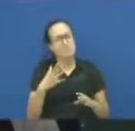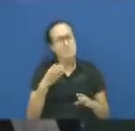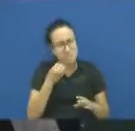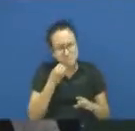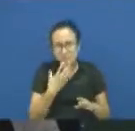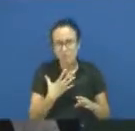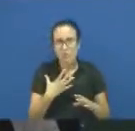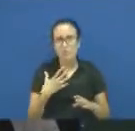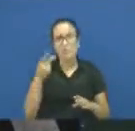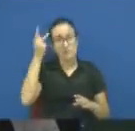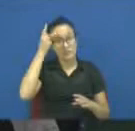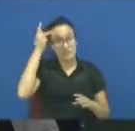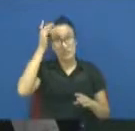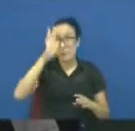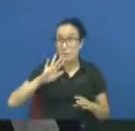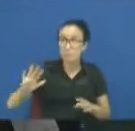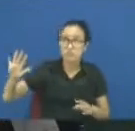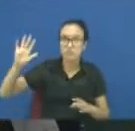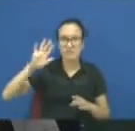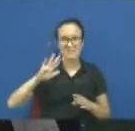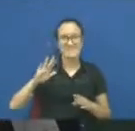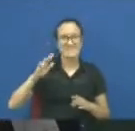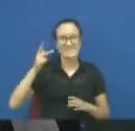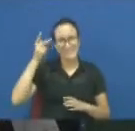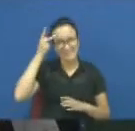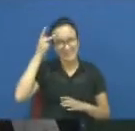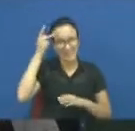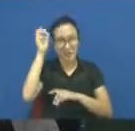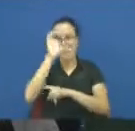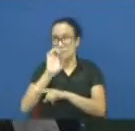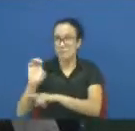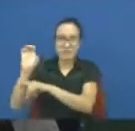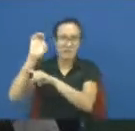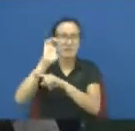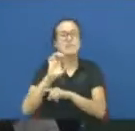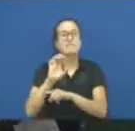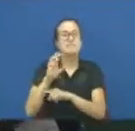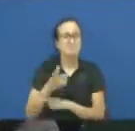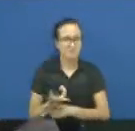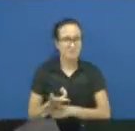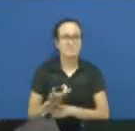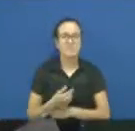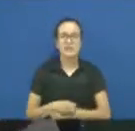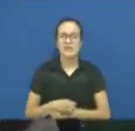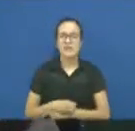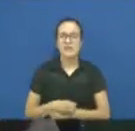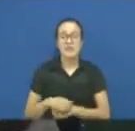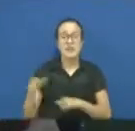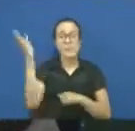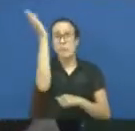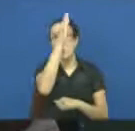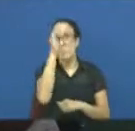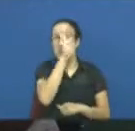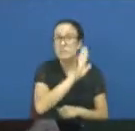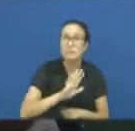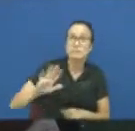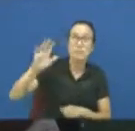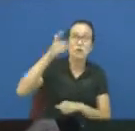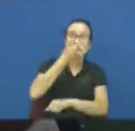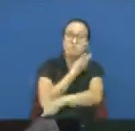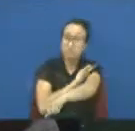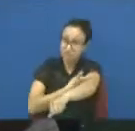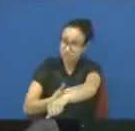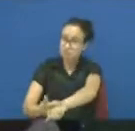coisa. O basquete de Limeira hoje é respeitado no cenário nacional e disputa aquilo que nós poderemos chamar